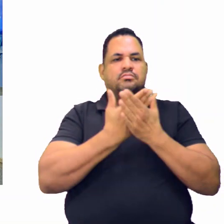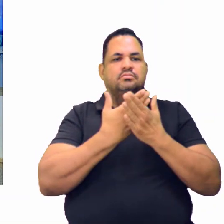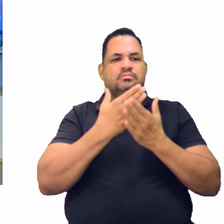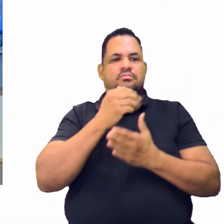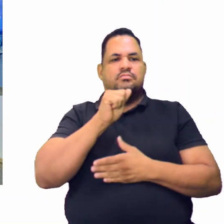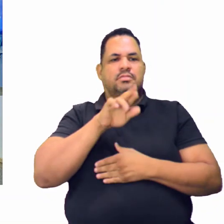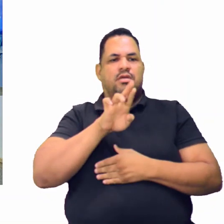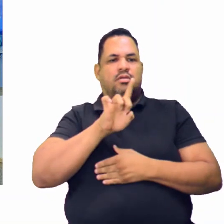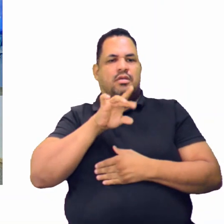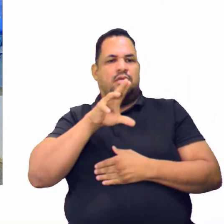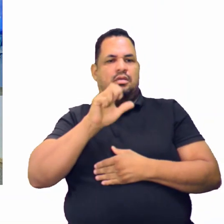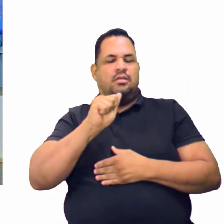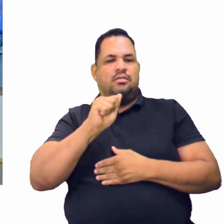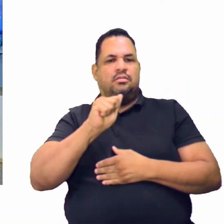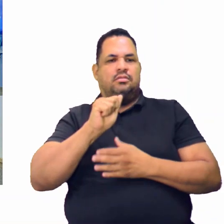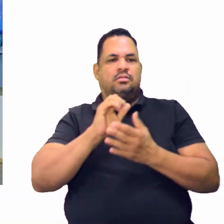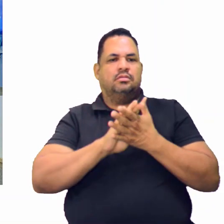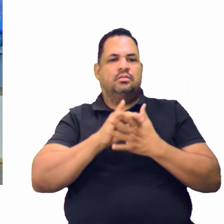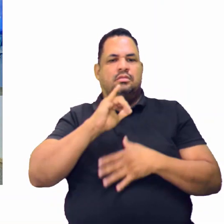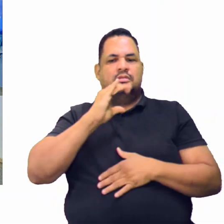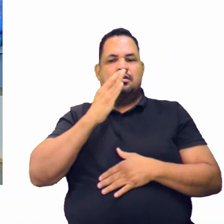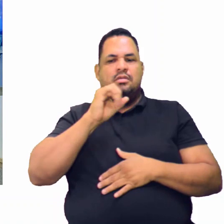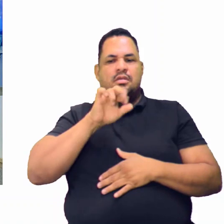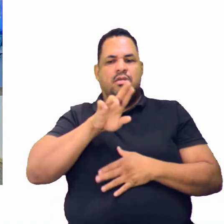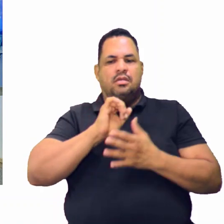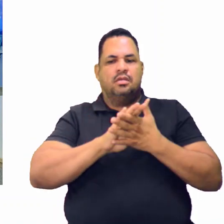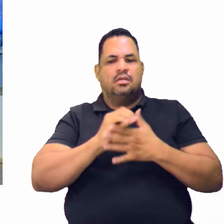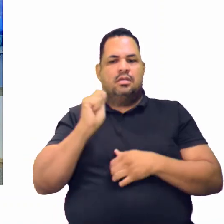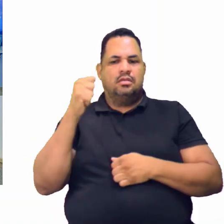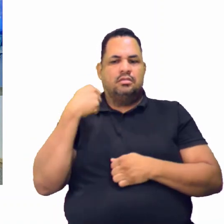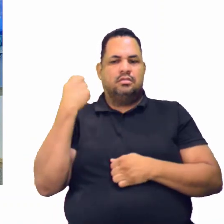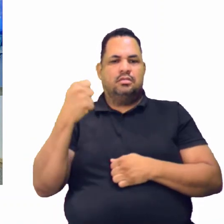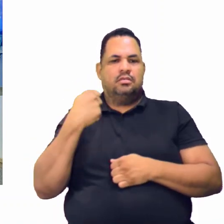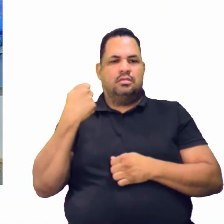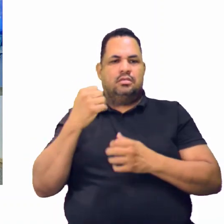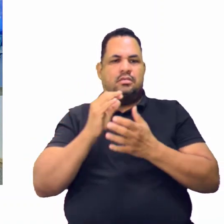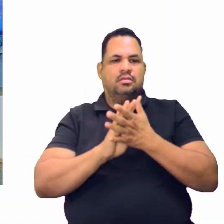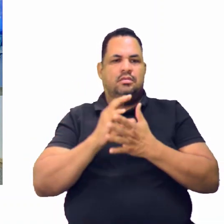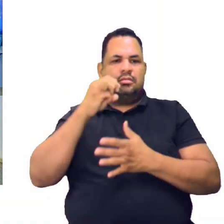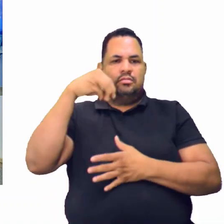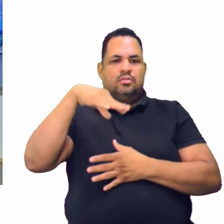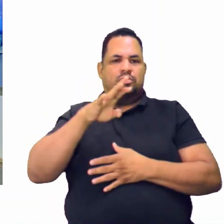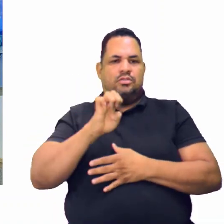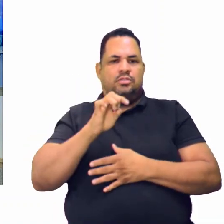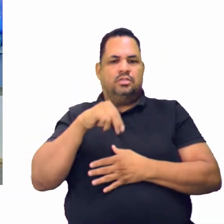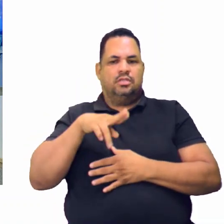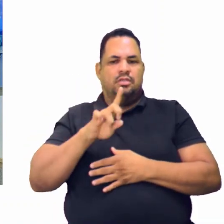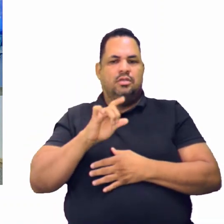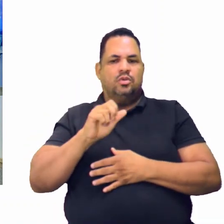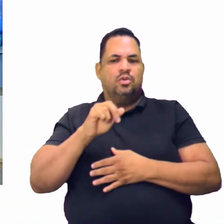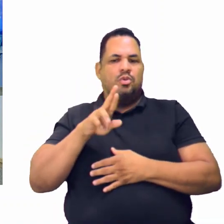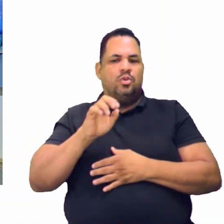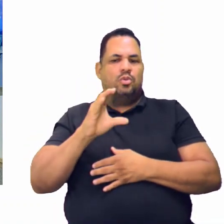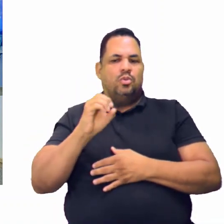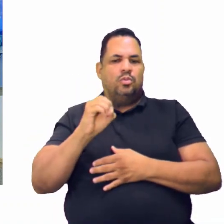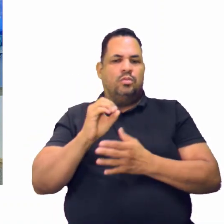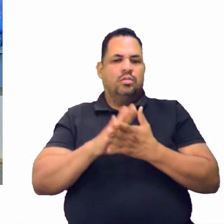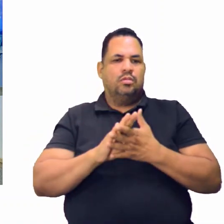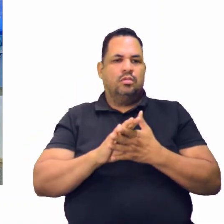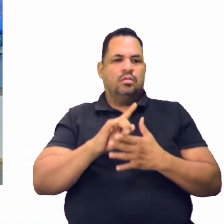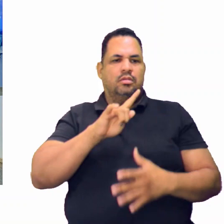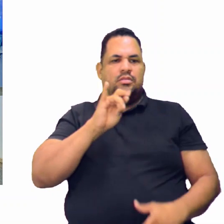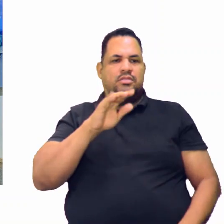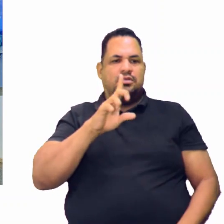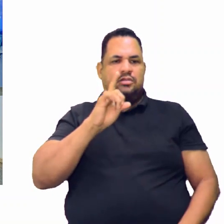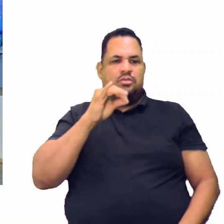Luiz Roncone, CRED Ariquemes, Montenegro, professora Zilda Toledo. Olha só,